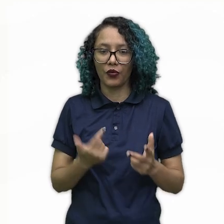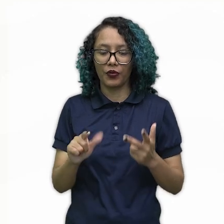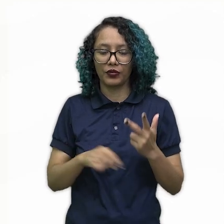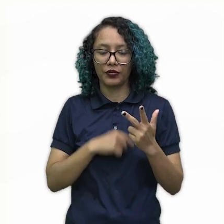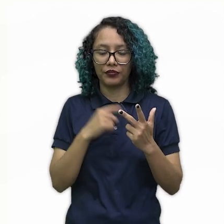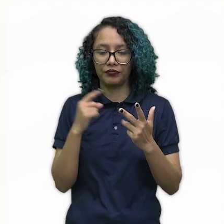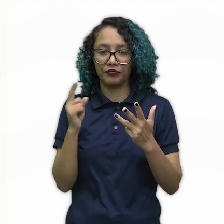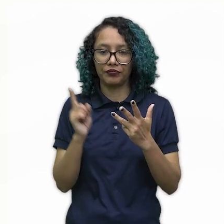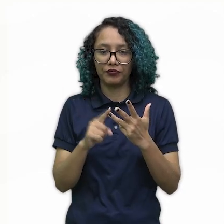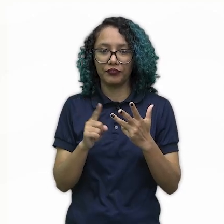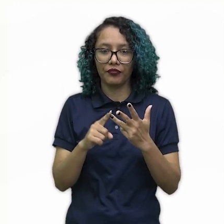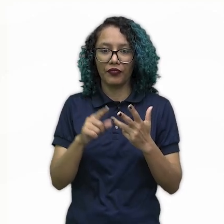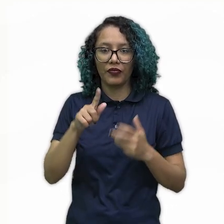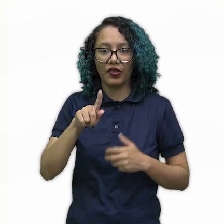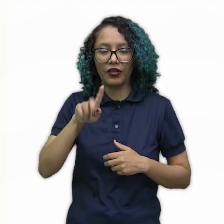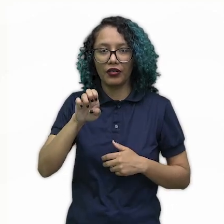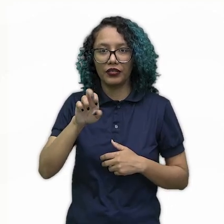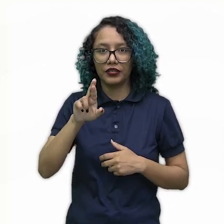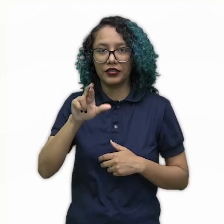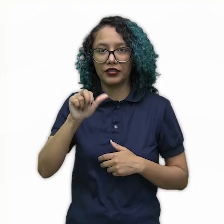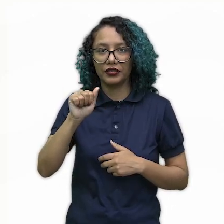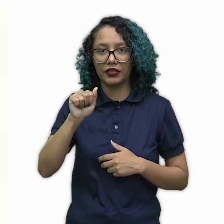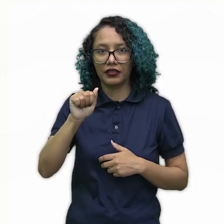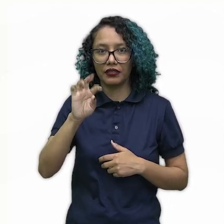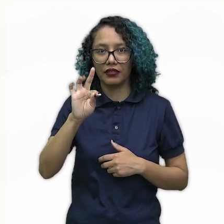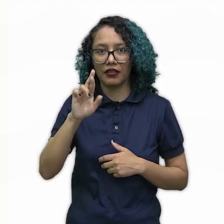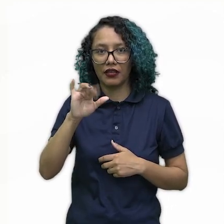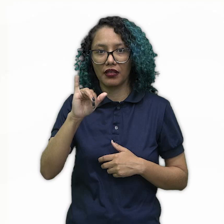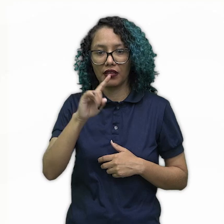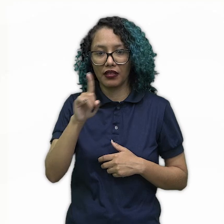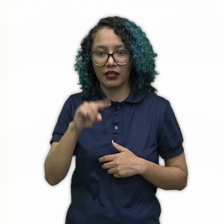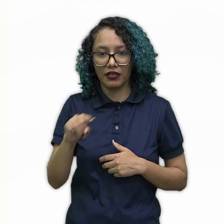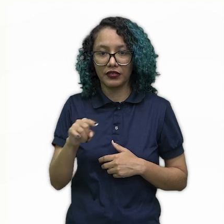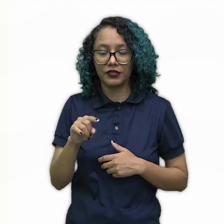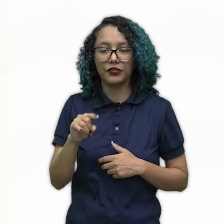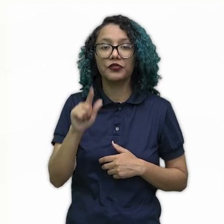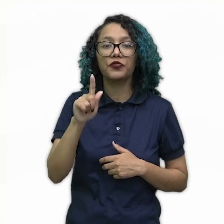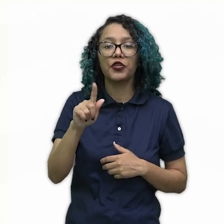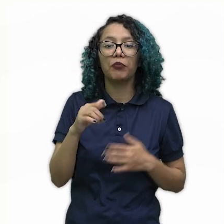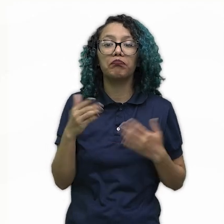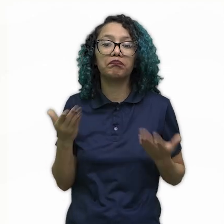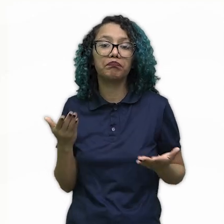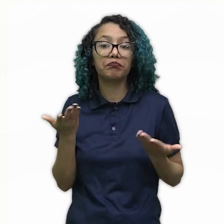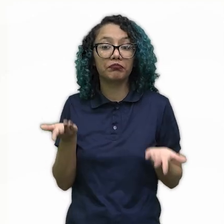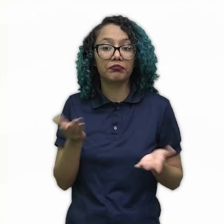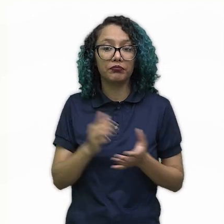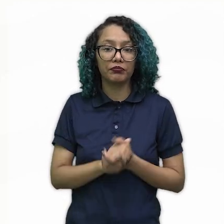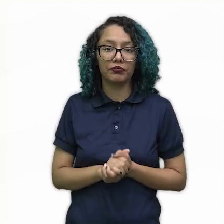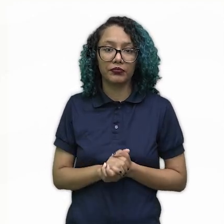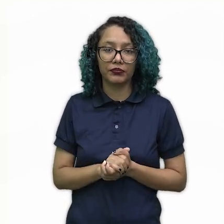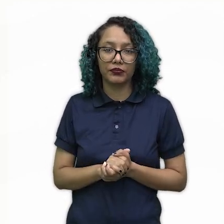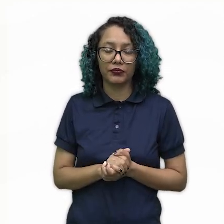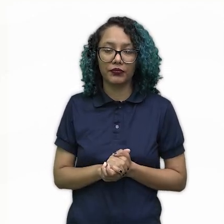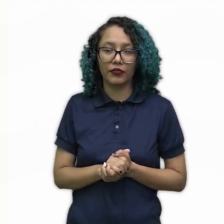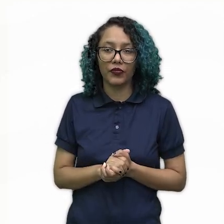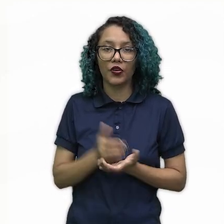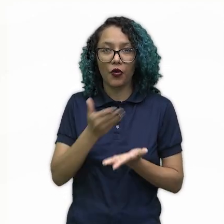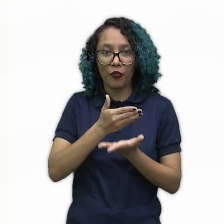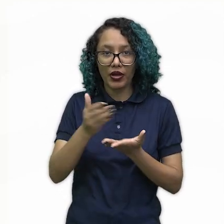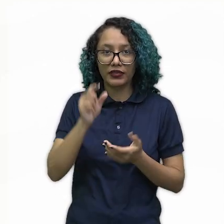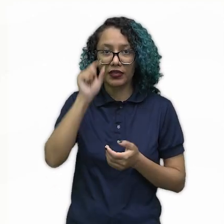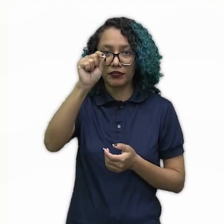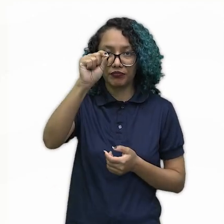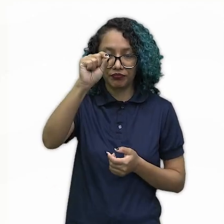a nossa geratriz. Quem que vai ser aqui a nossa geratriz? Ó? Saindo do